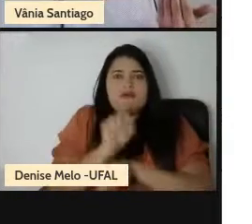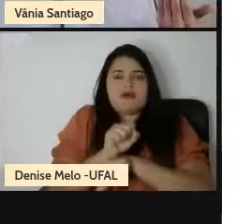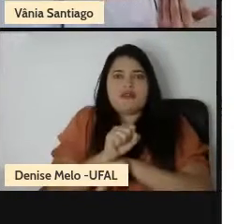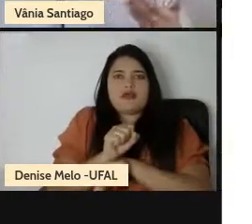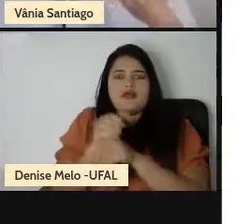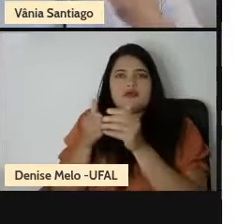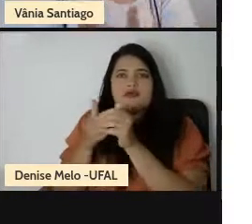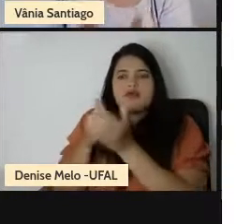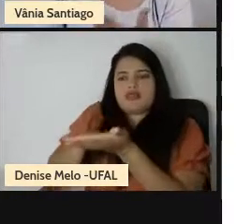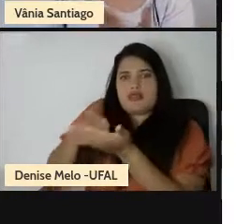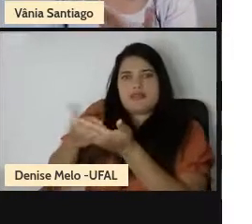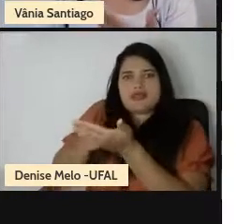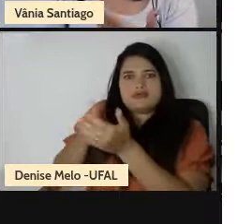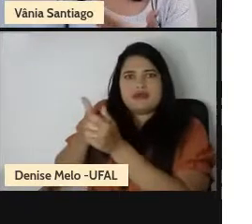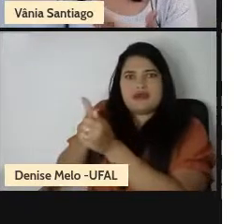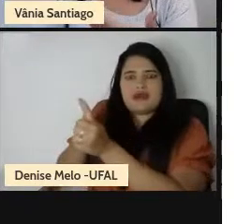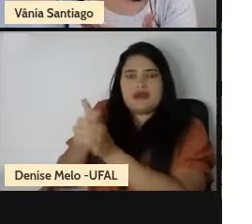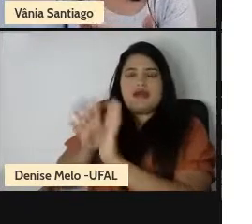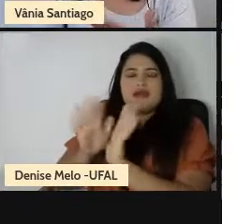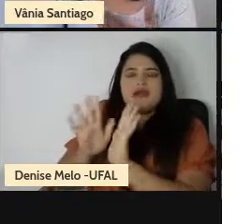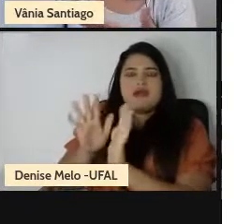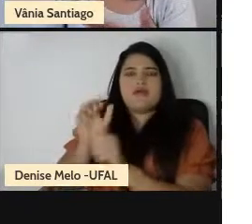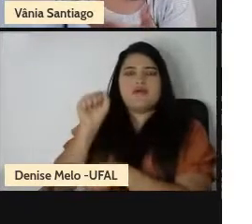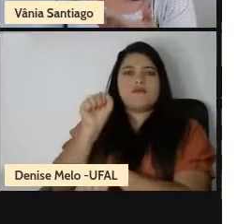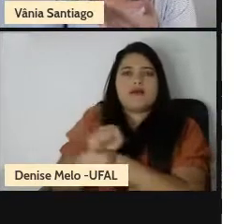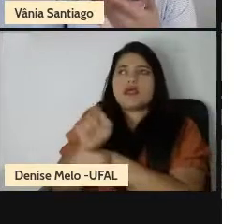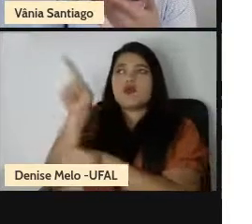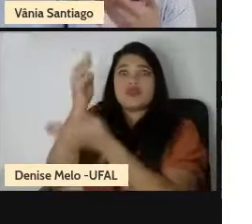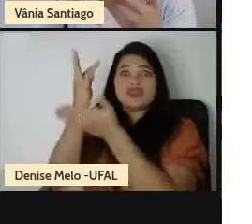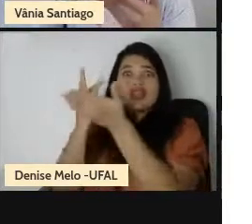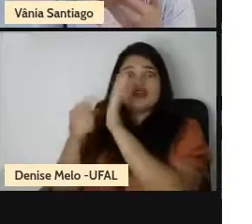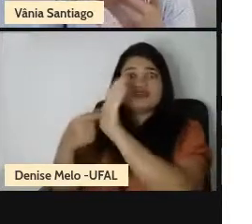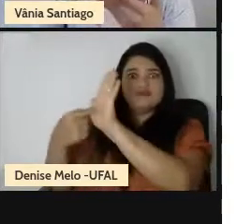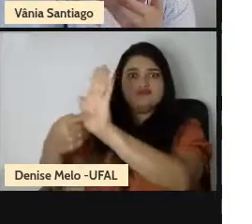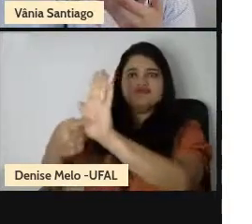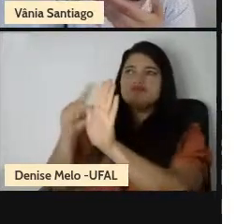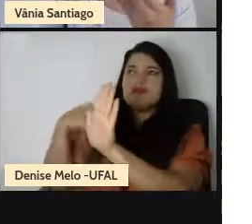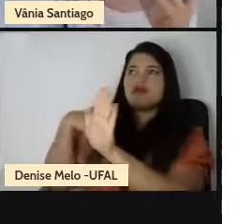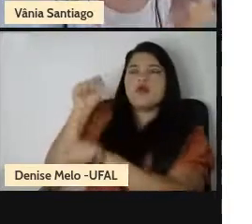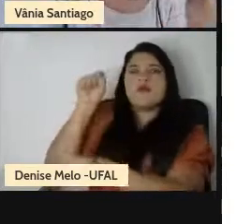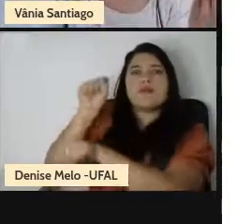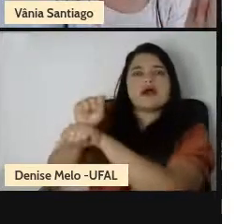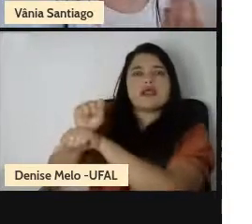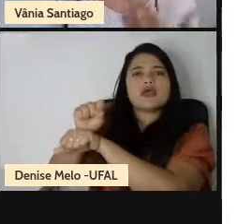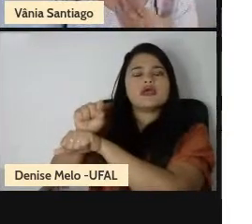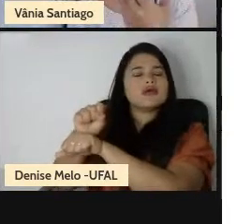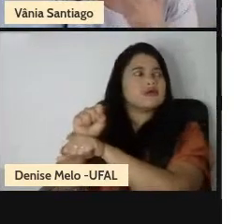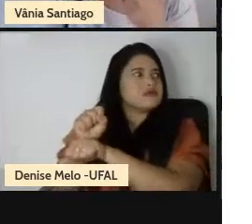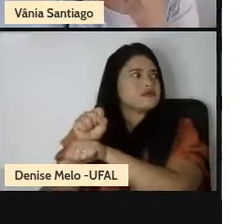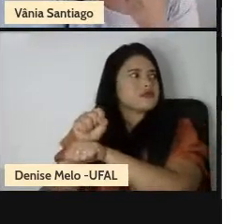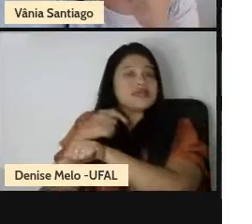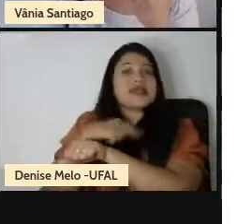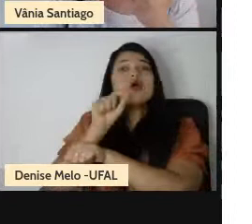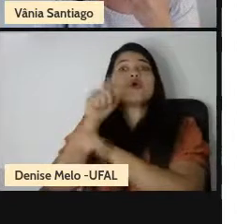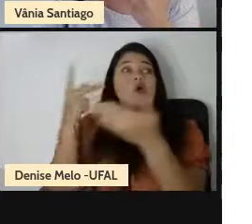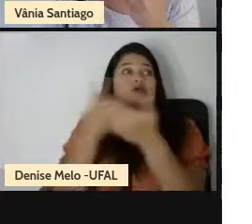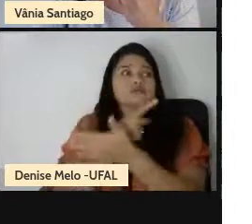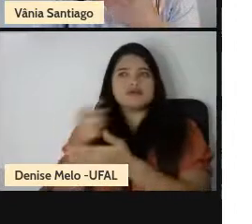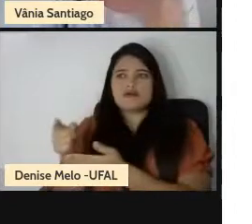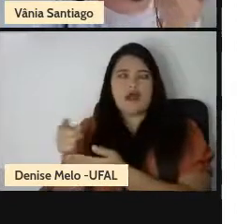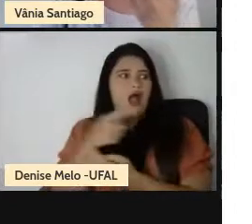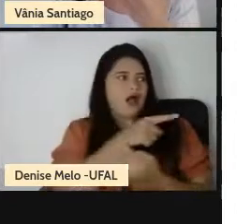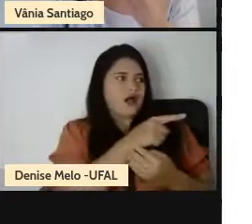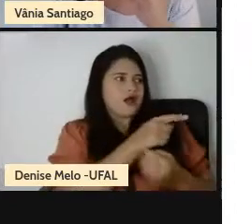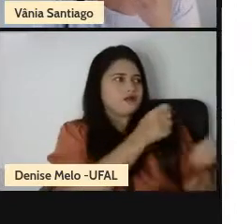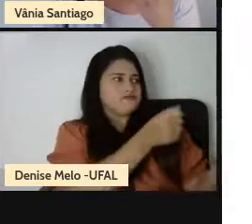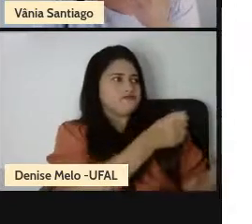guia interpretação do texto que estava sendo apresentado para a votação e comecei a descrever para ela